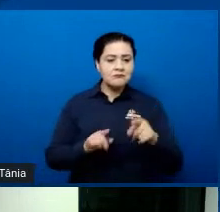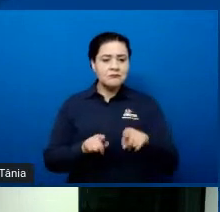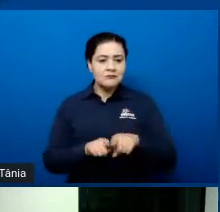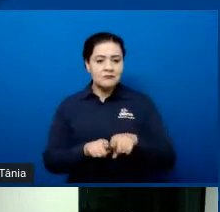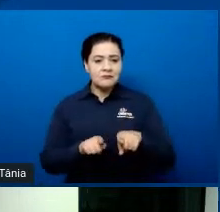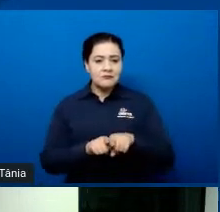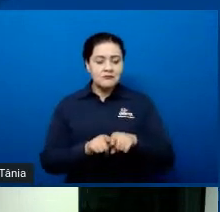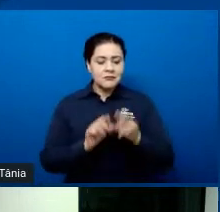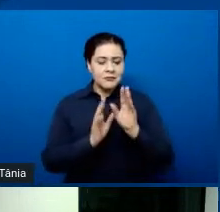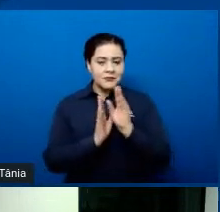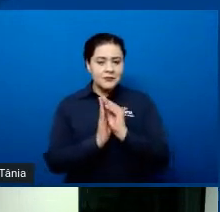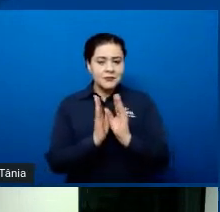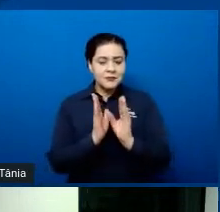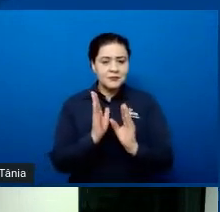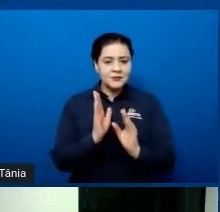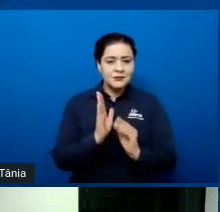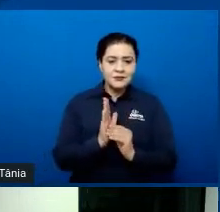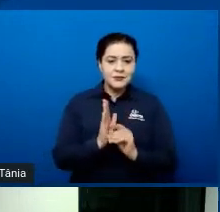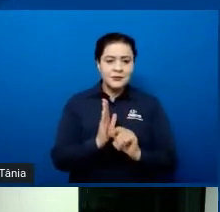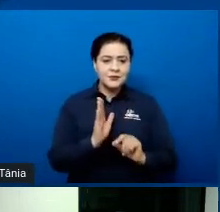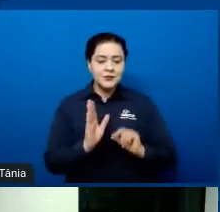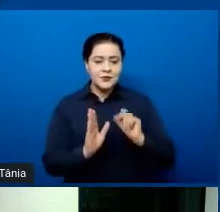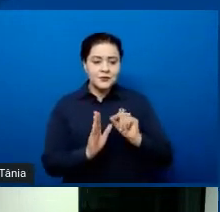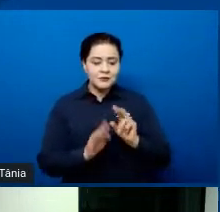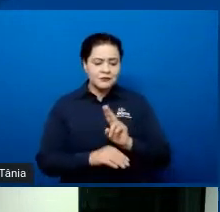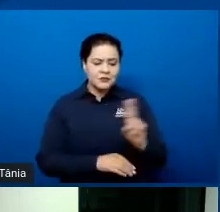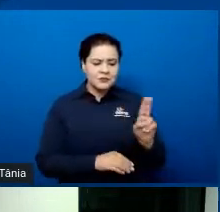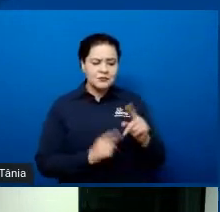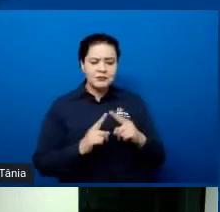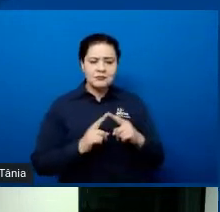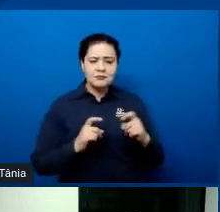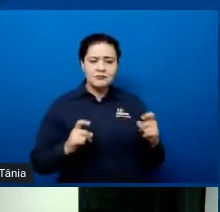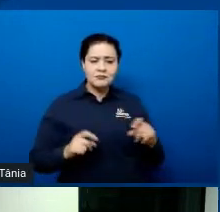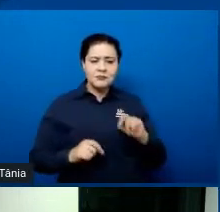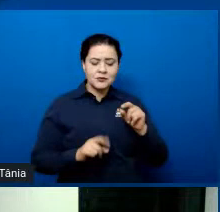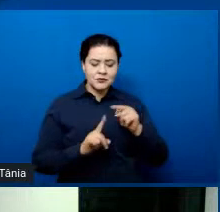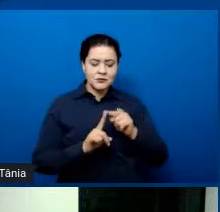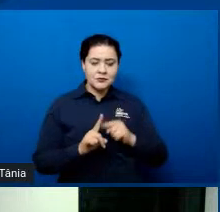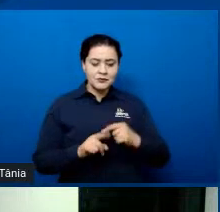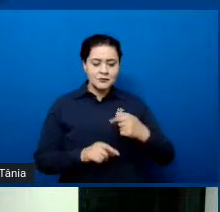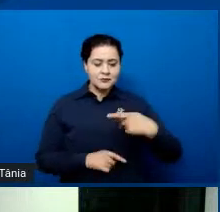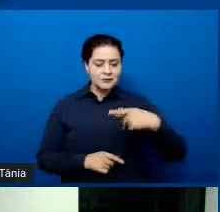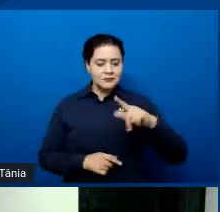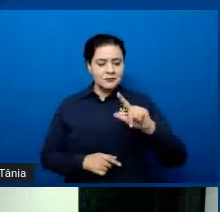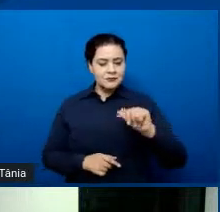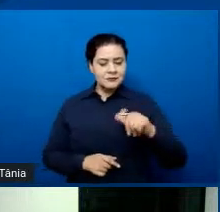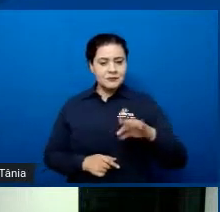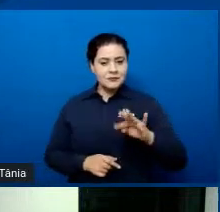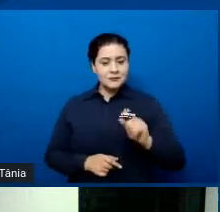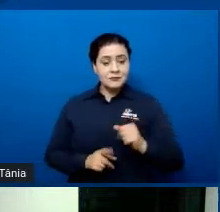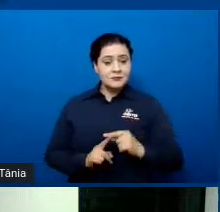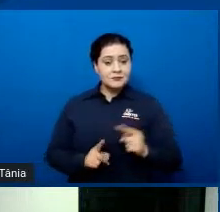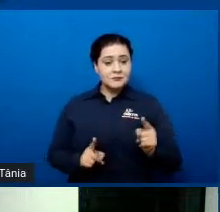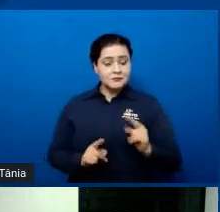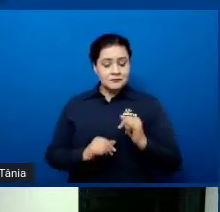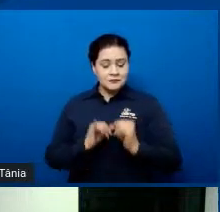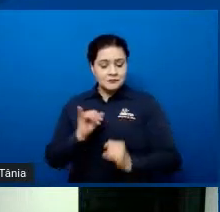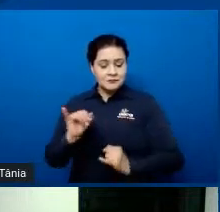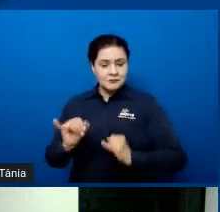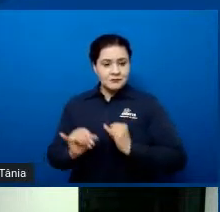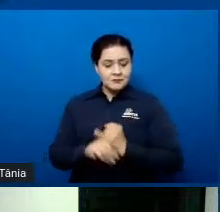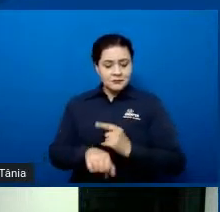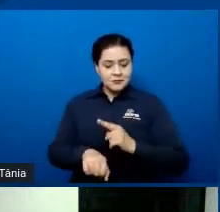aquele conteúdo lá de nome científico daquela espécie de planta e tal, né? E nós não tínhamos internet na época, a gente